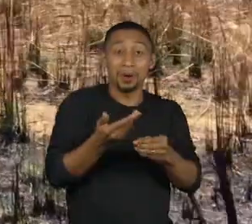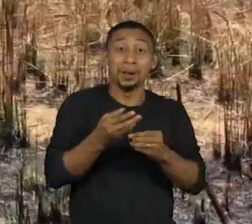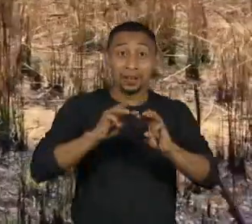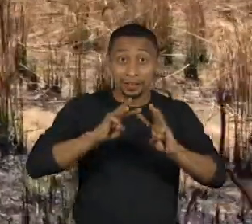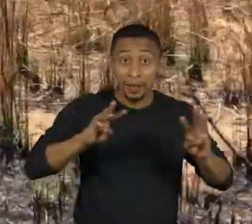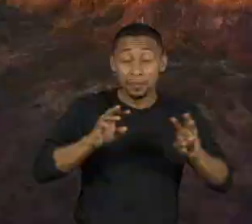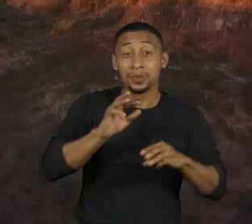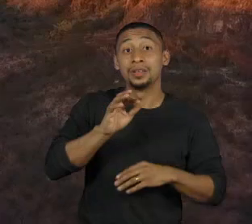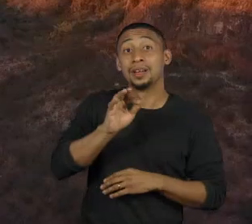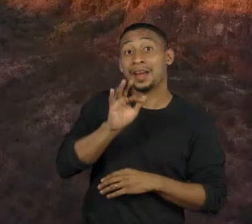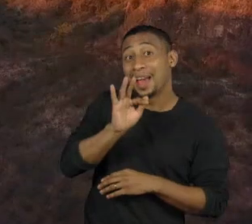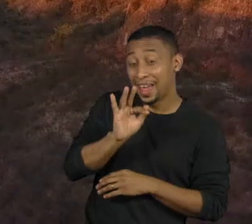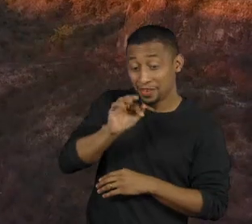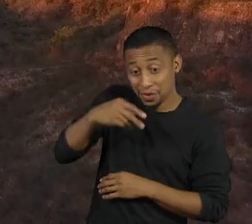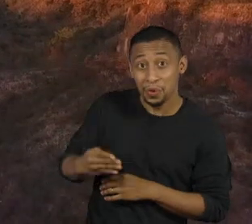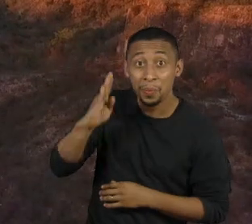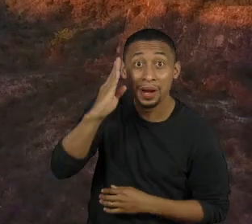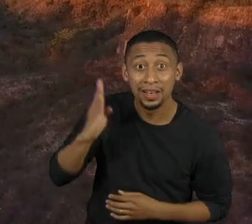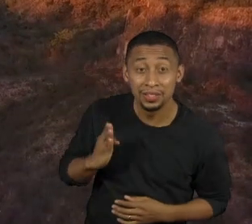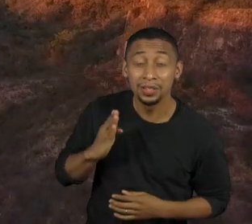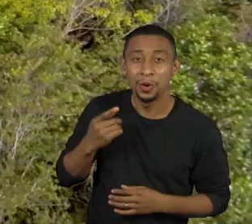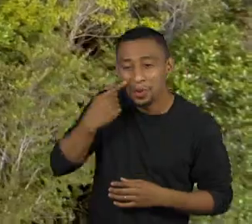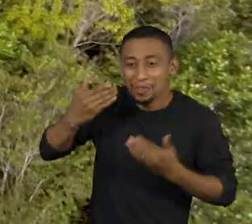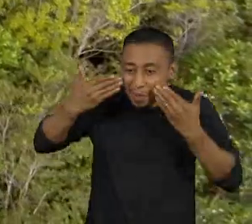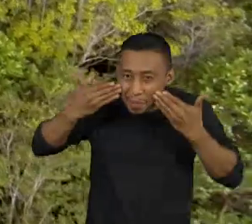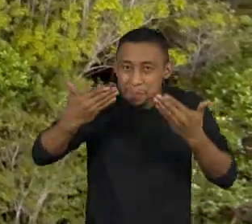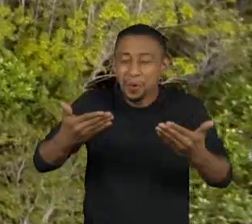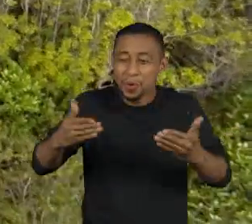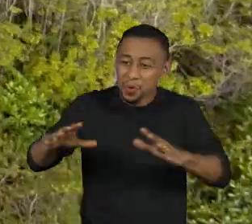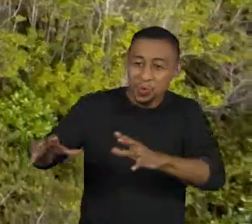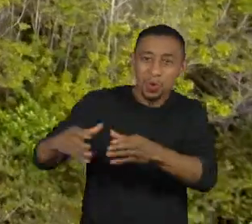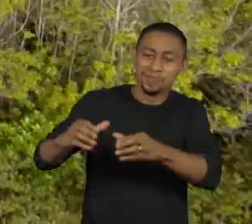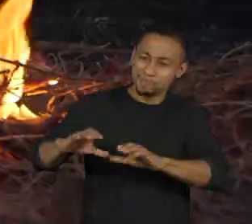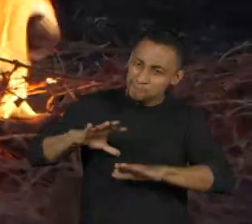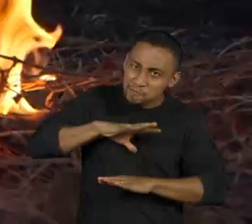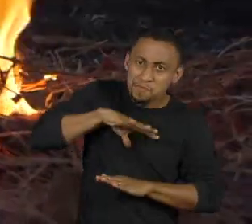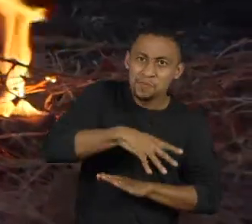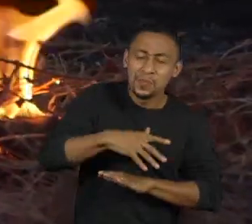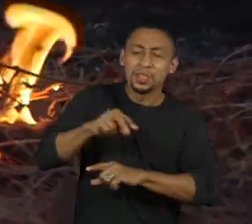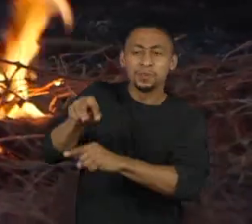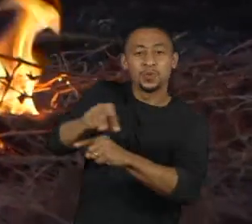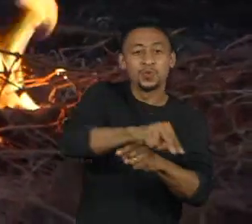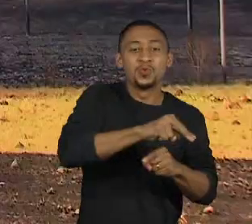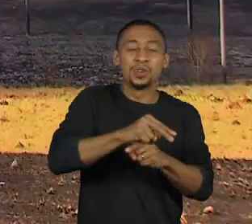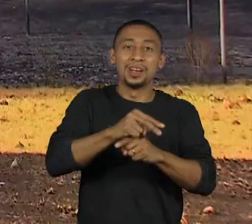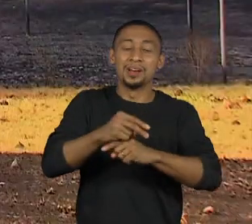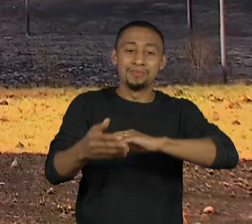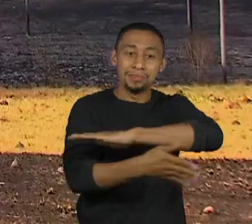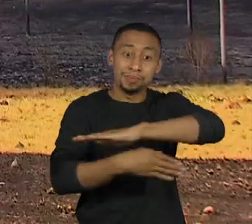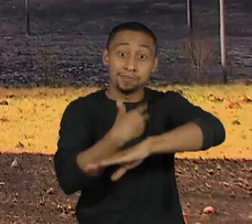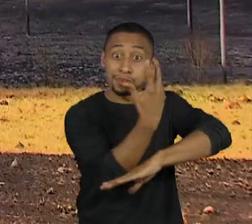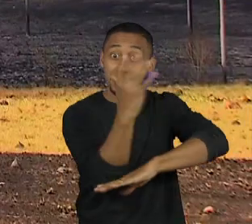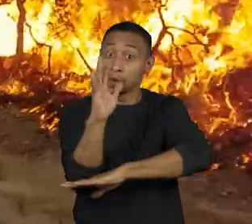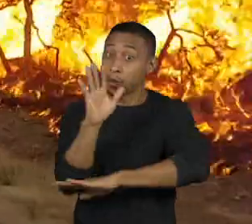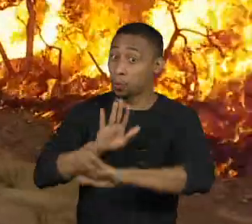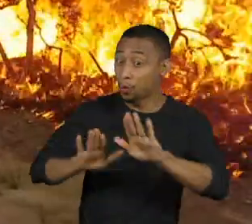WWF Brasil, para dar visibilidade a esta gente corajosa e ao bioma cada vez mais